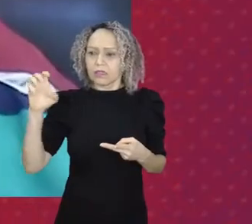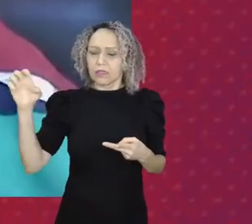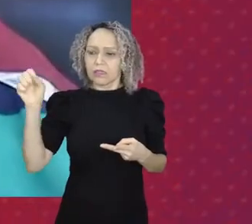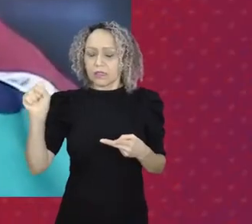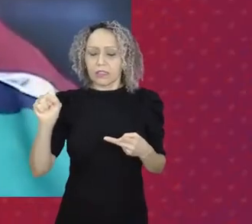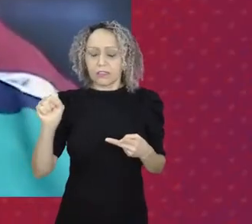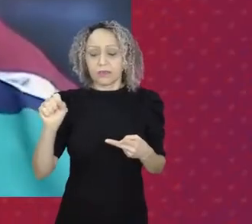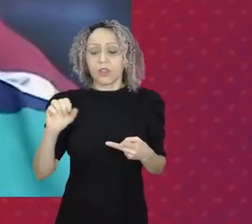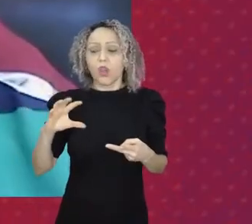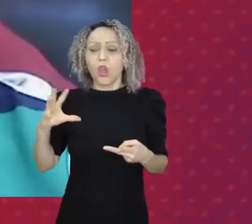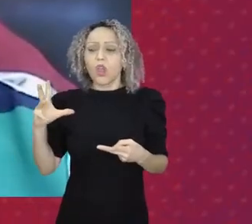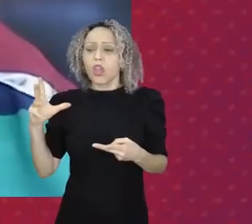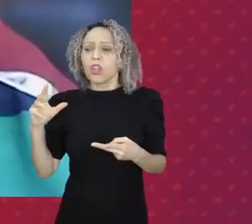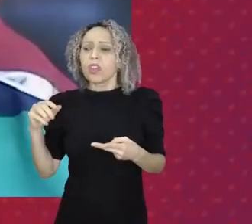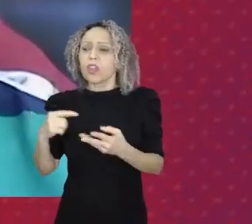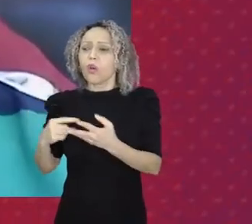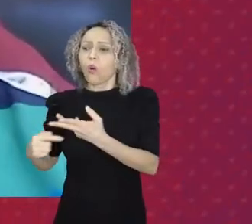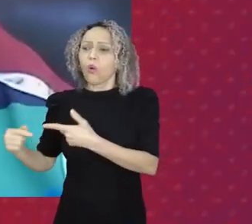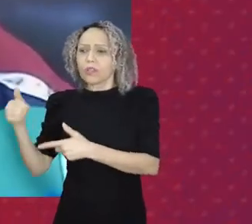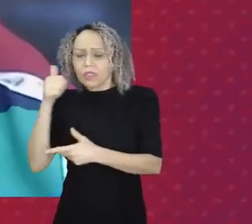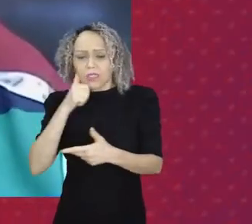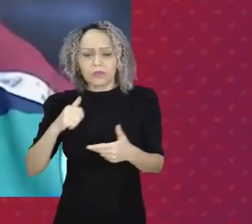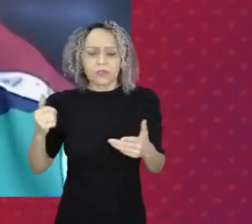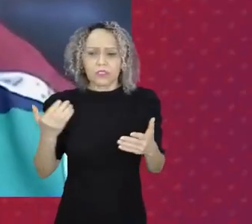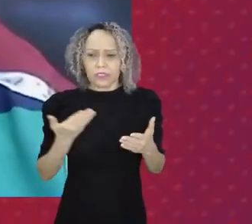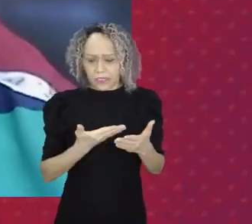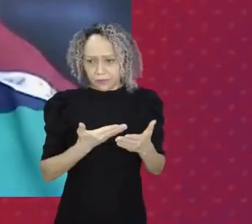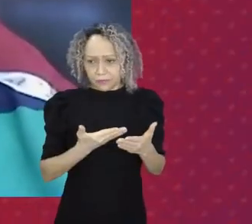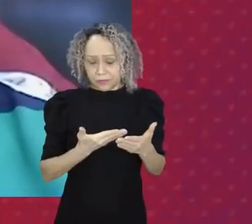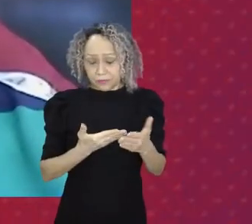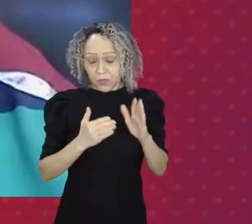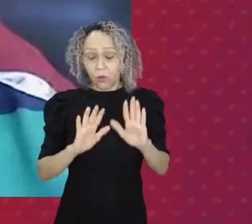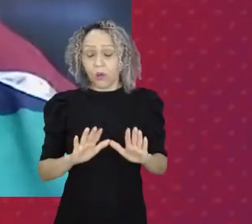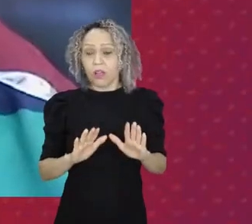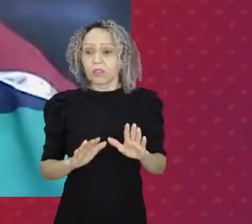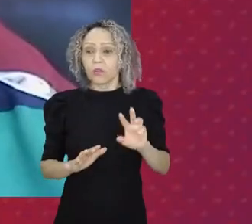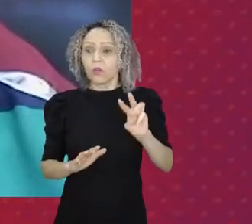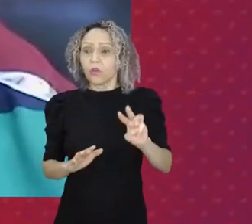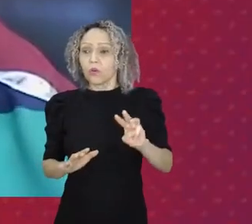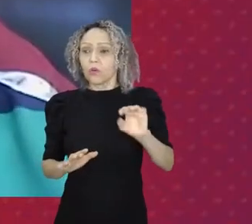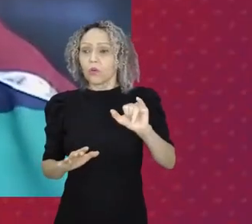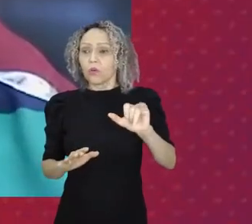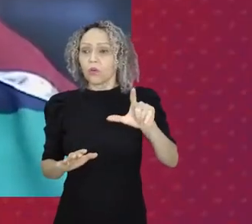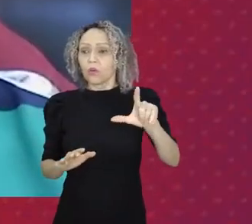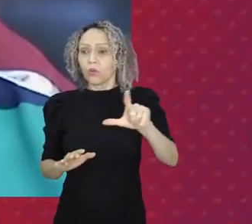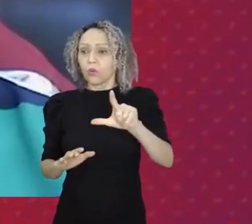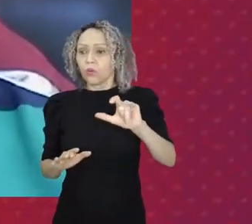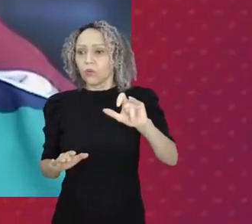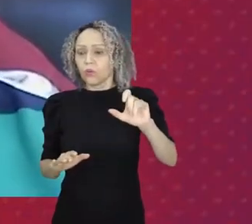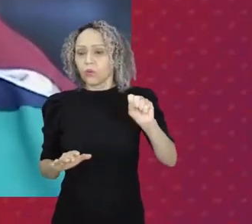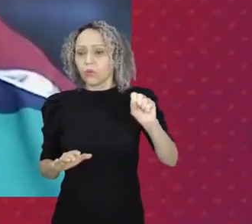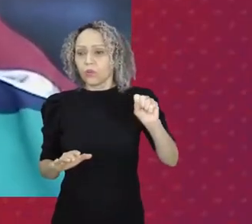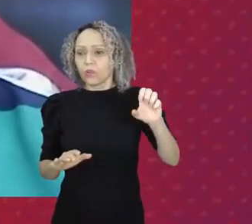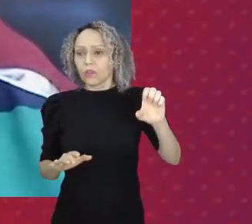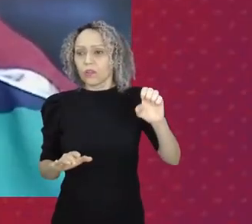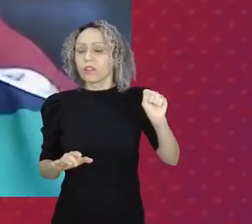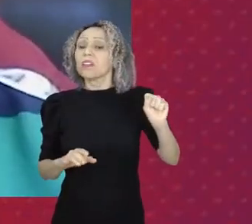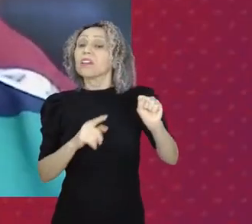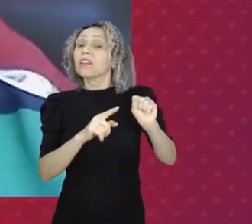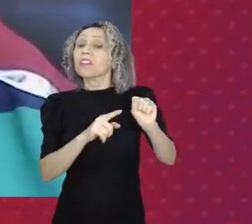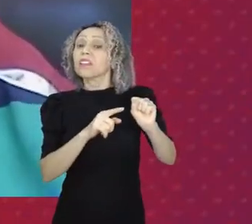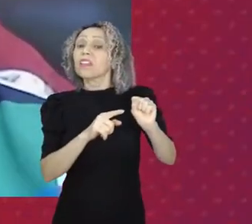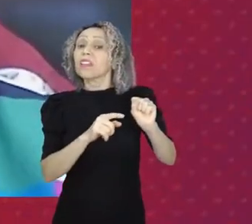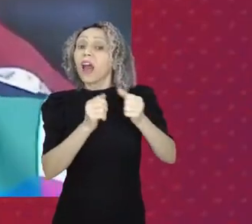abre a Assembleia Nacional Constituinte, ele registra que havia, nesse momento, uma grande inovação na história do